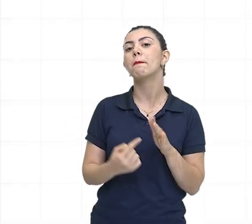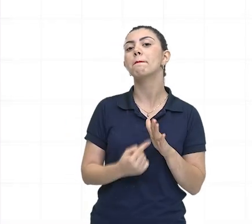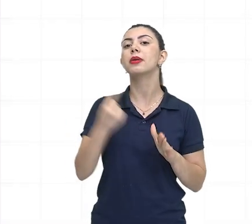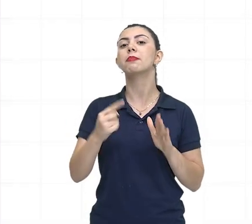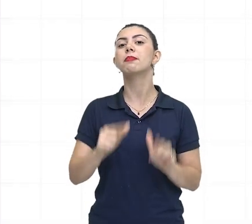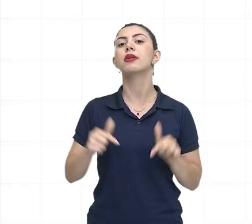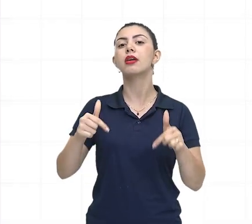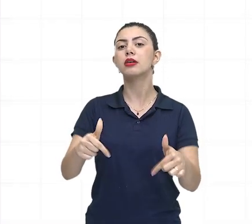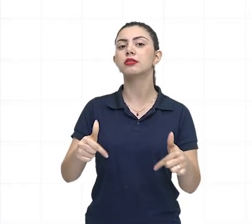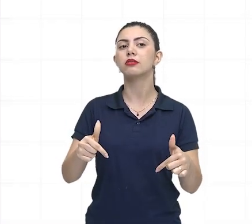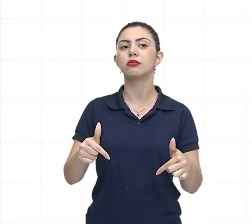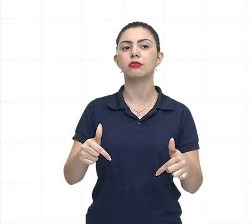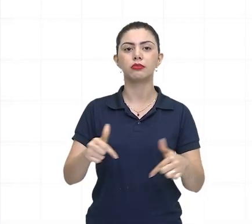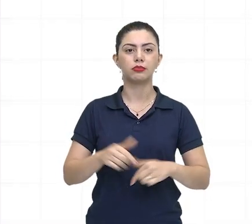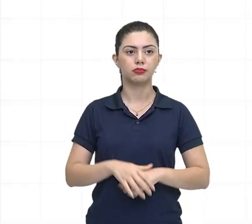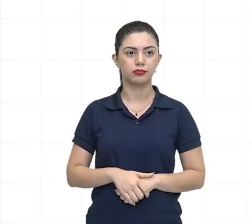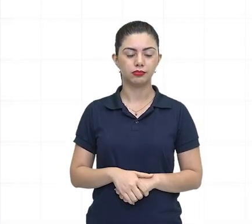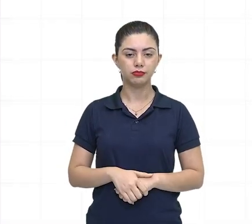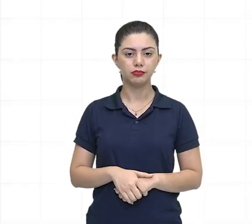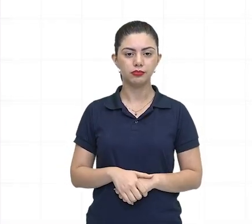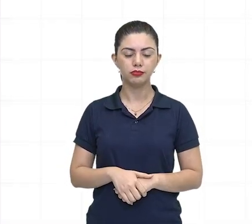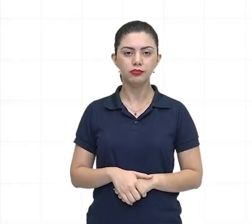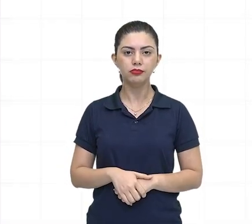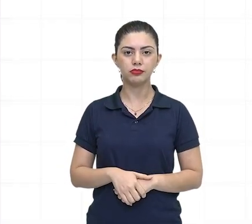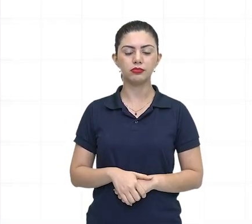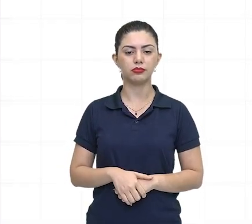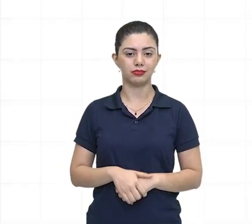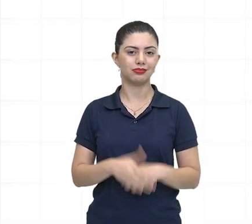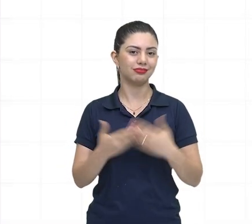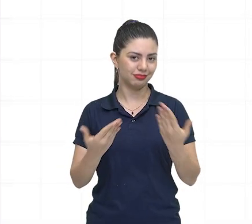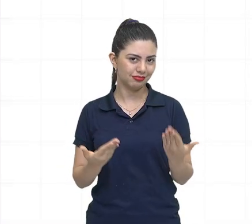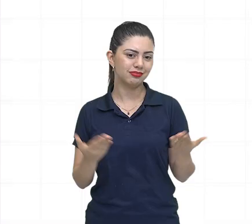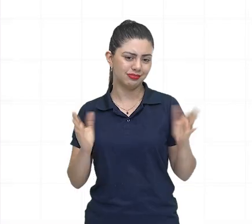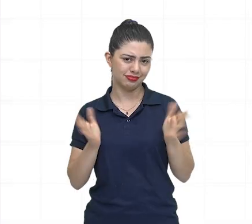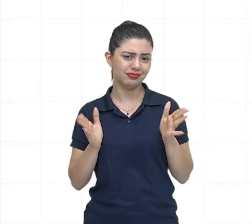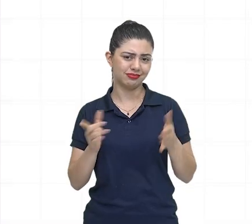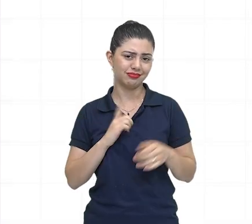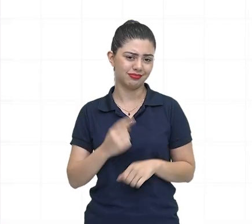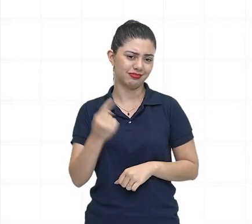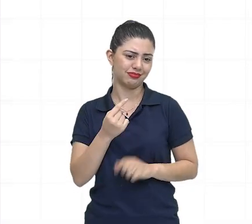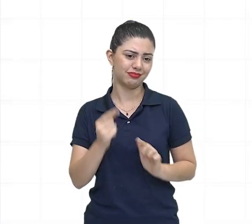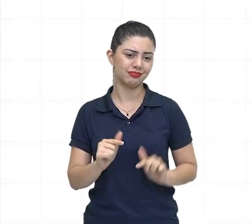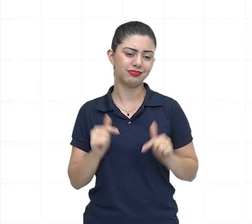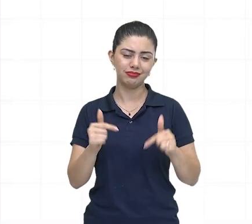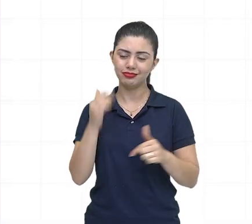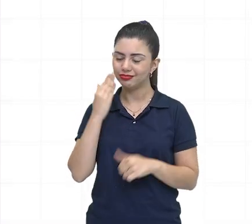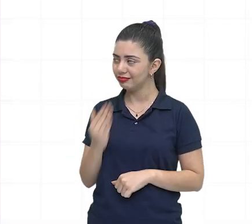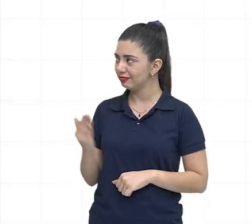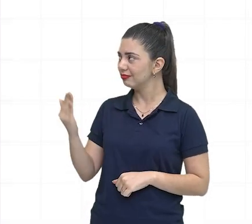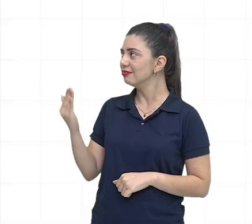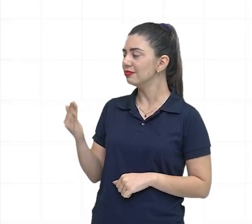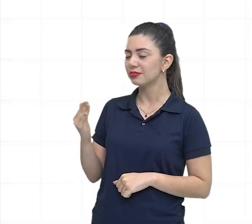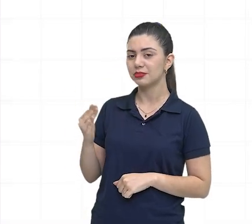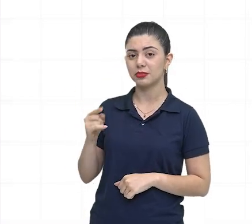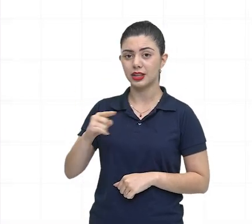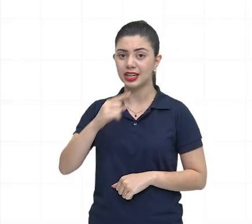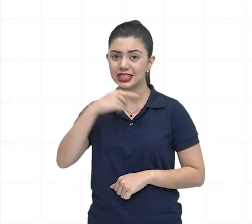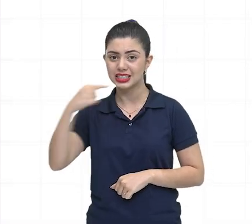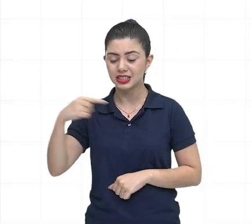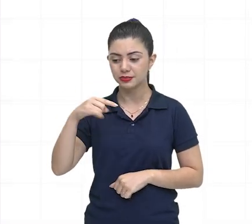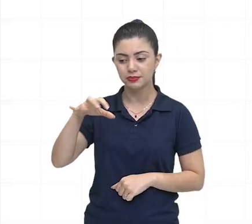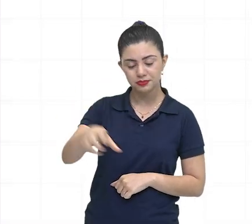primeira ação a se fazer? Está aqui a primeira ação, ó. Pegar